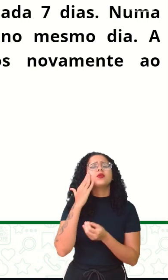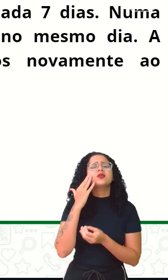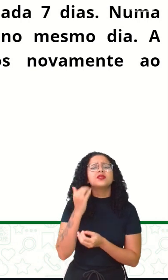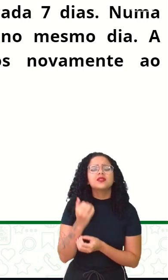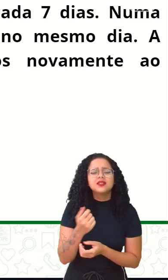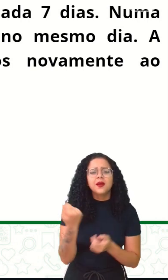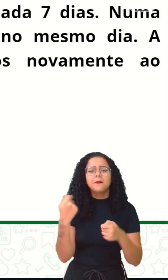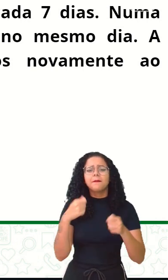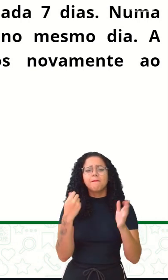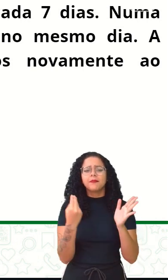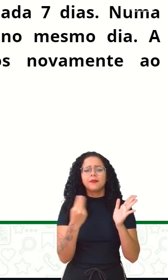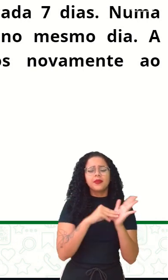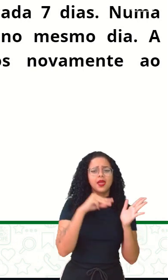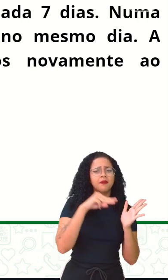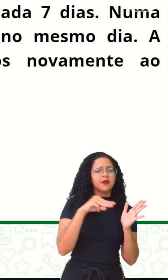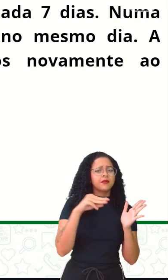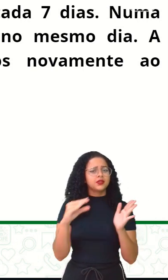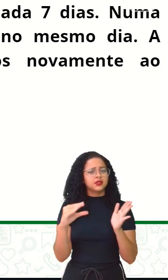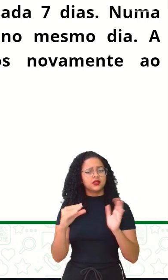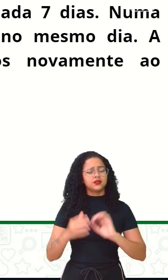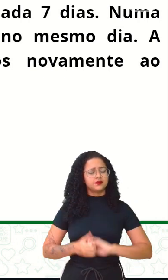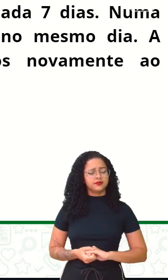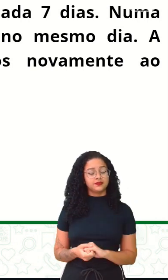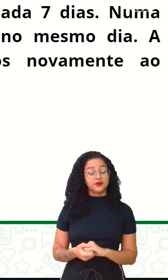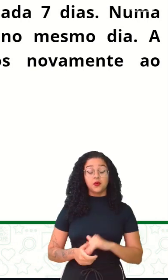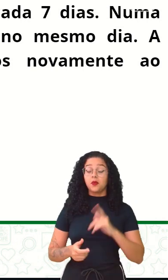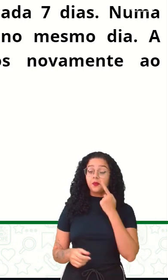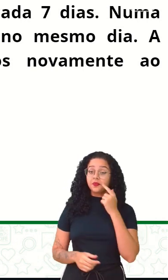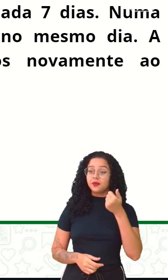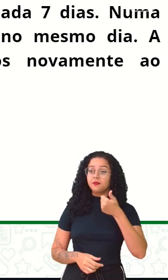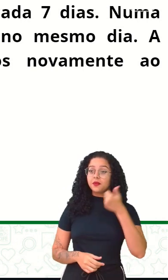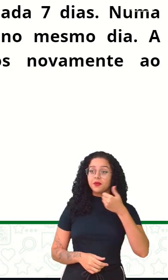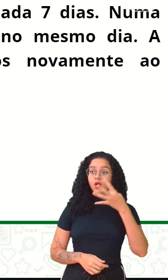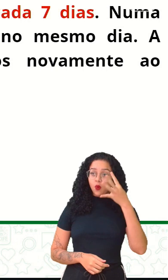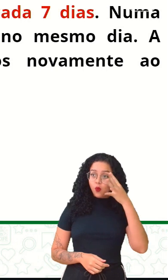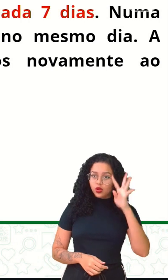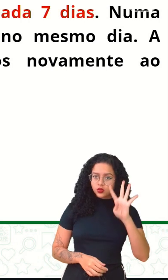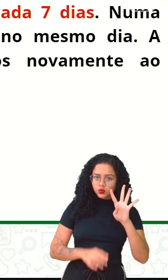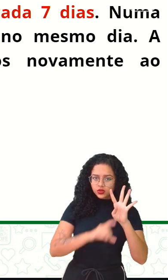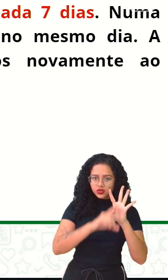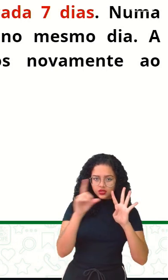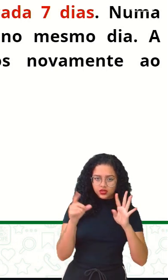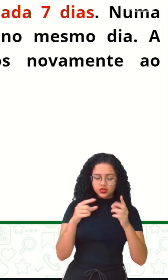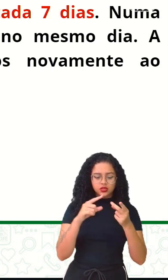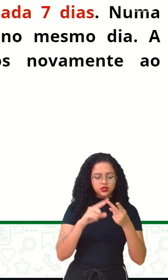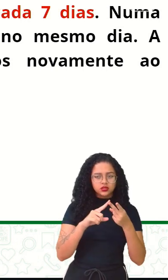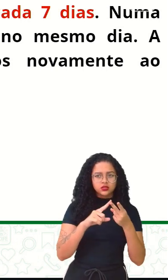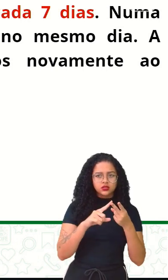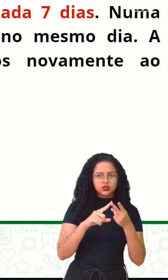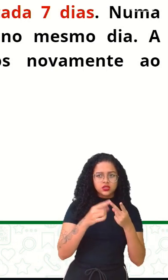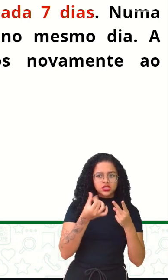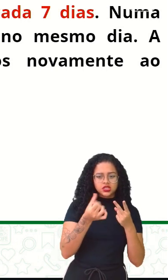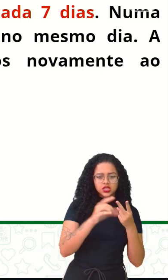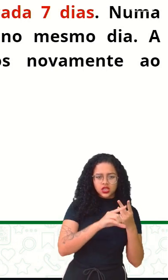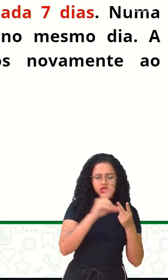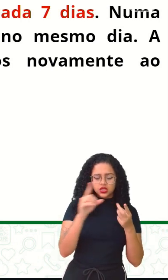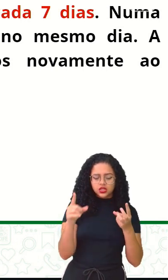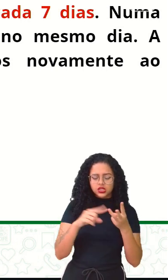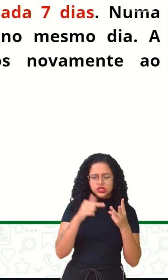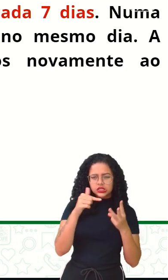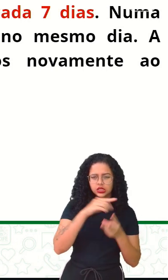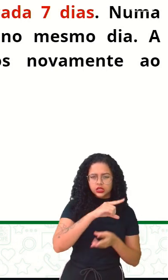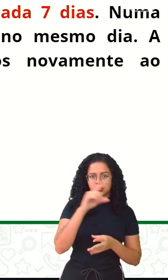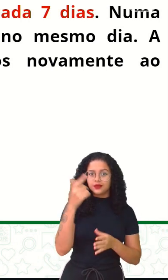um cálculo de MMC em si? Veja, primeiro, 4 dias, 6 dias, 7 dias, repetição